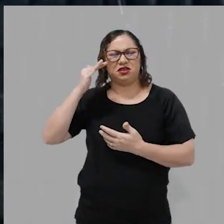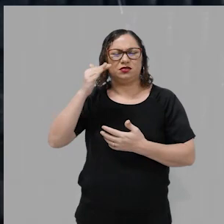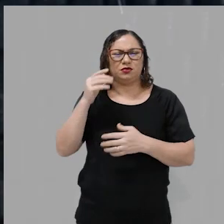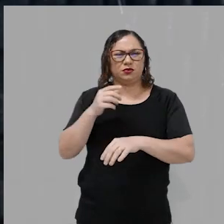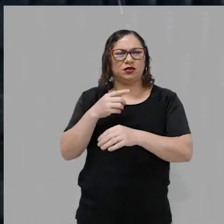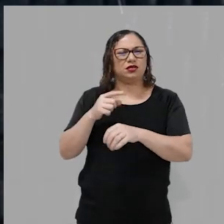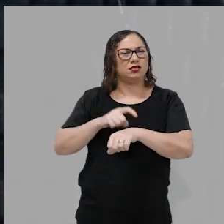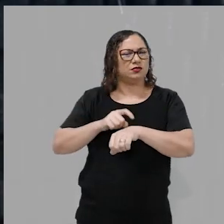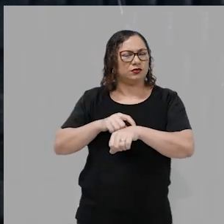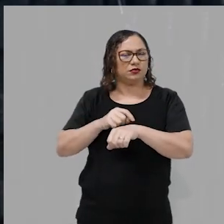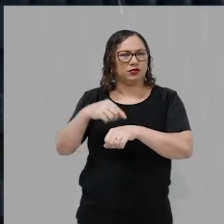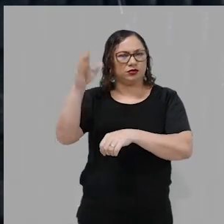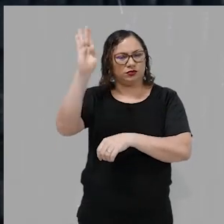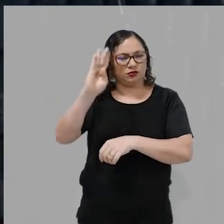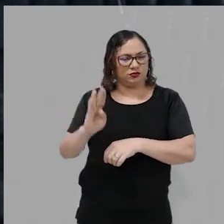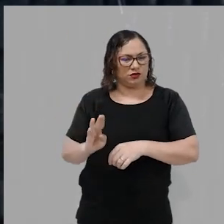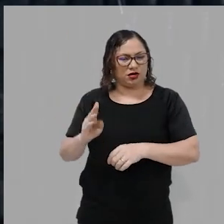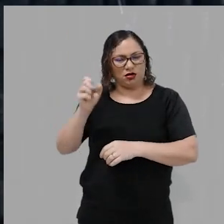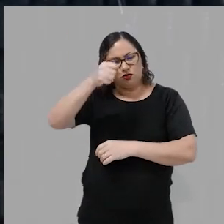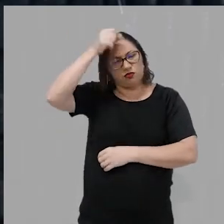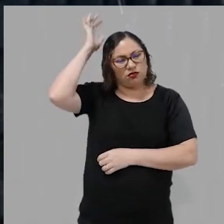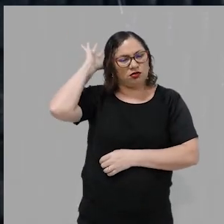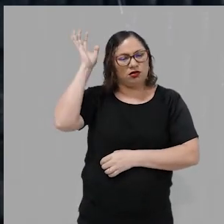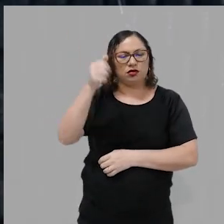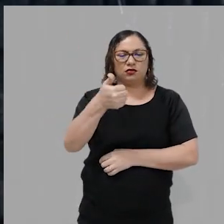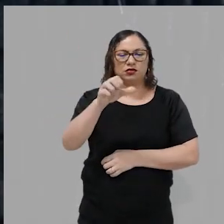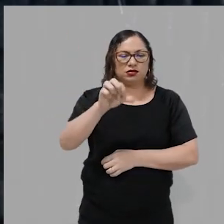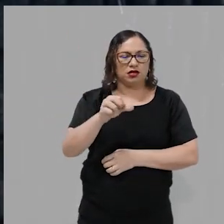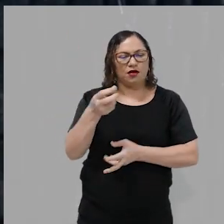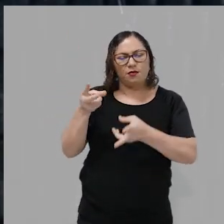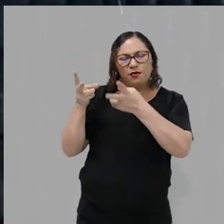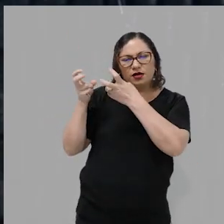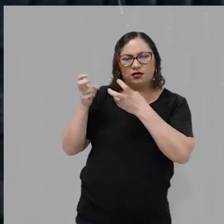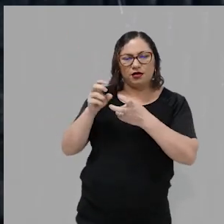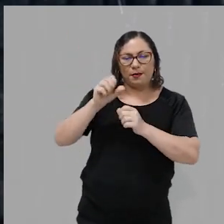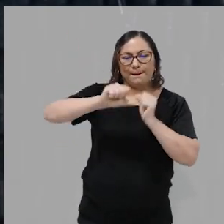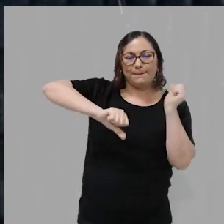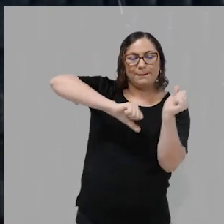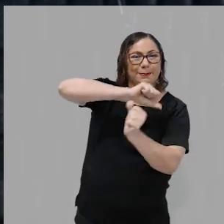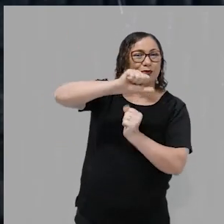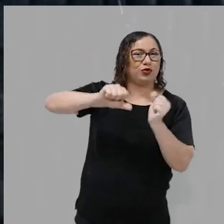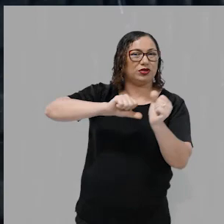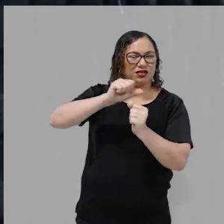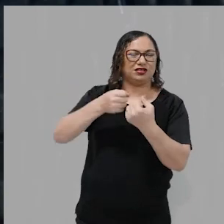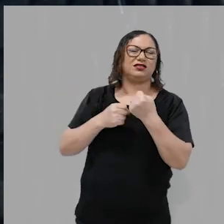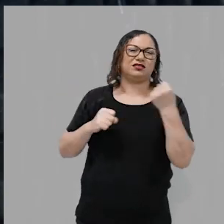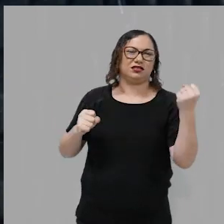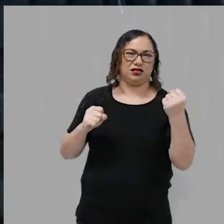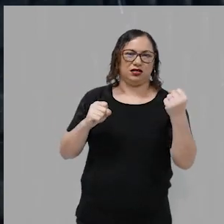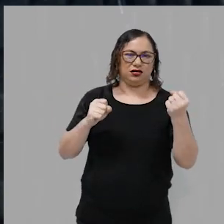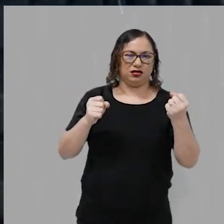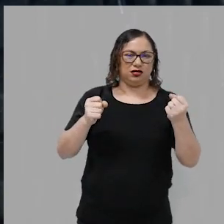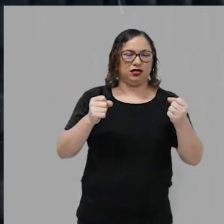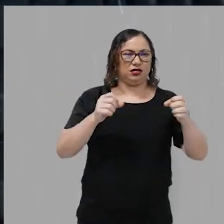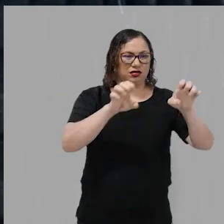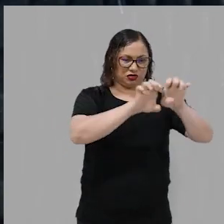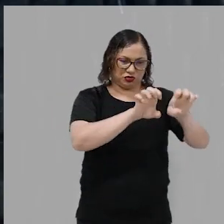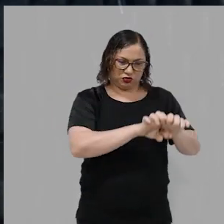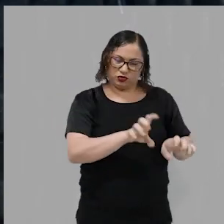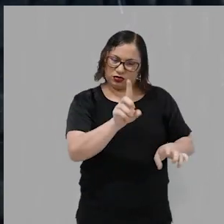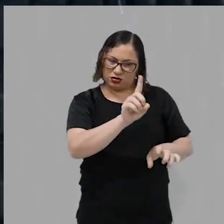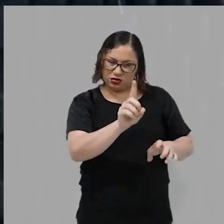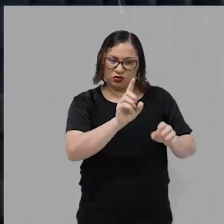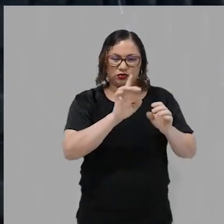século XIX, você vai perceber que as mudanças são muito grandes, né? E essas mudanças não são só físicas, são